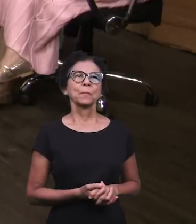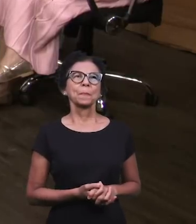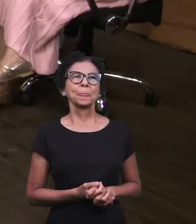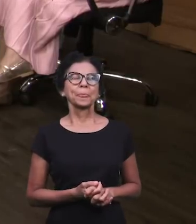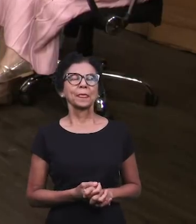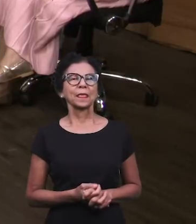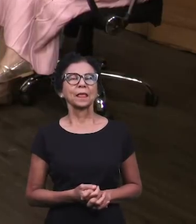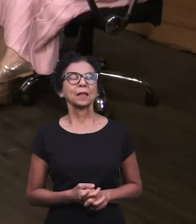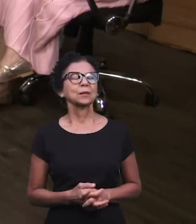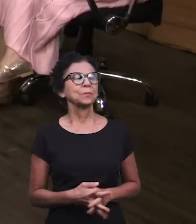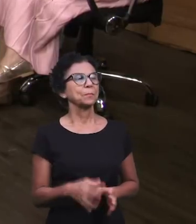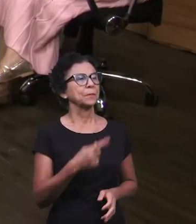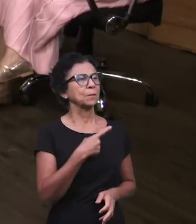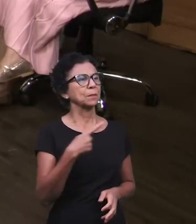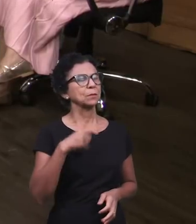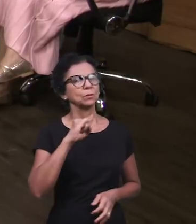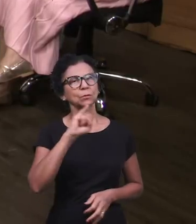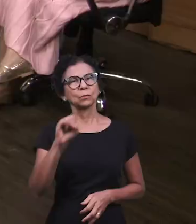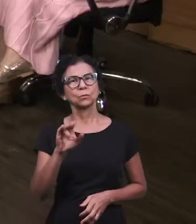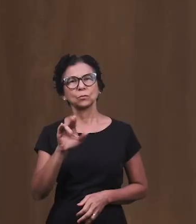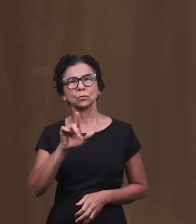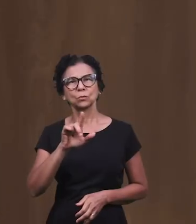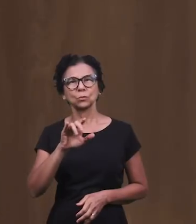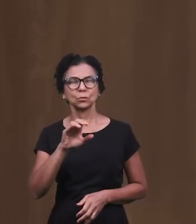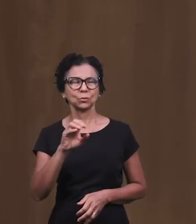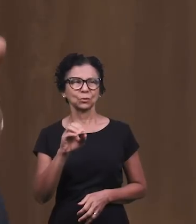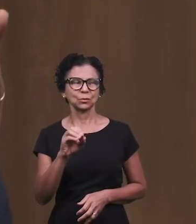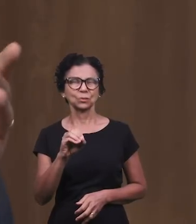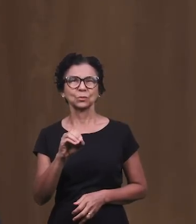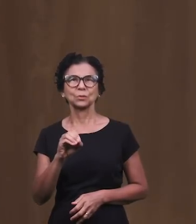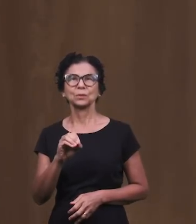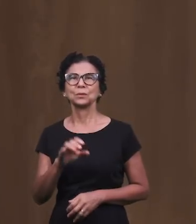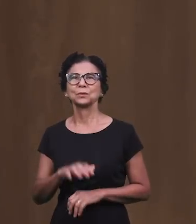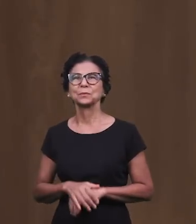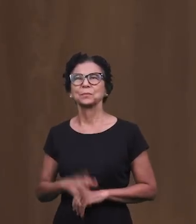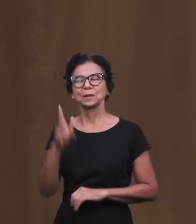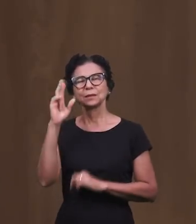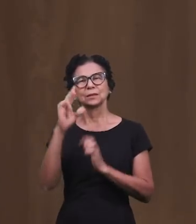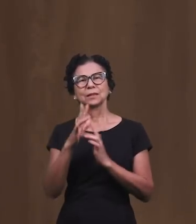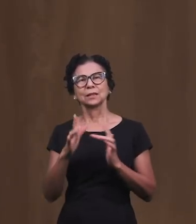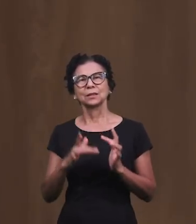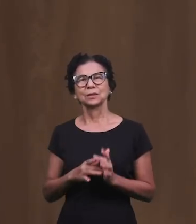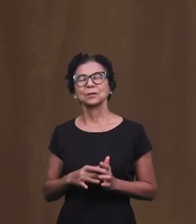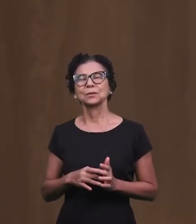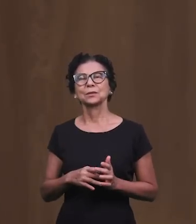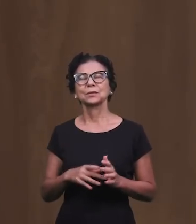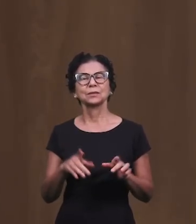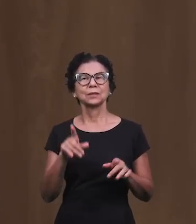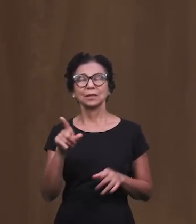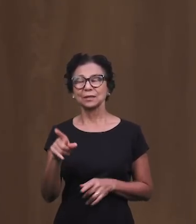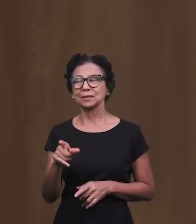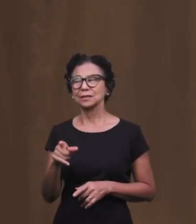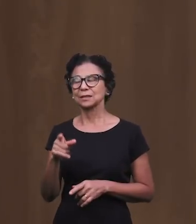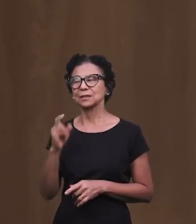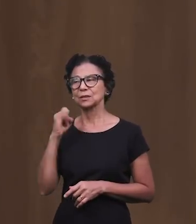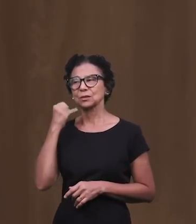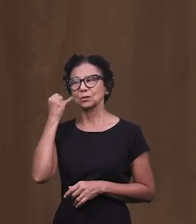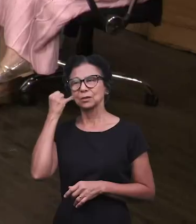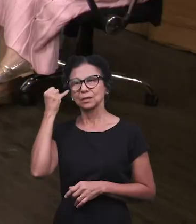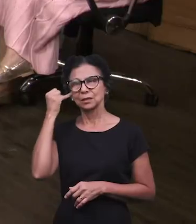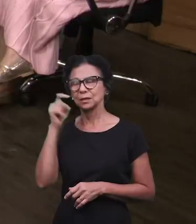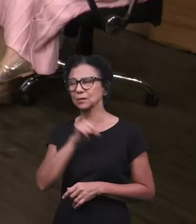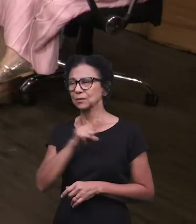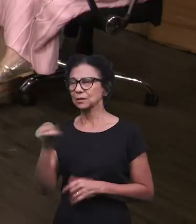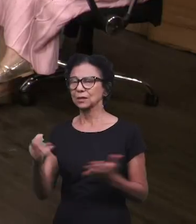o pastor Júlio Filgueiras. Pastor Júlio, paz do Senhor. Paz do Senhor, pastor Josias, jovens e todos que participam conosco dessa programação.